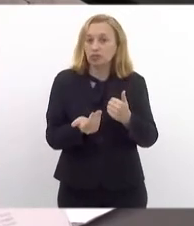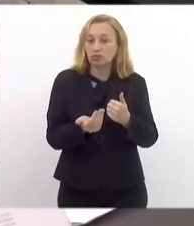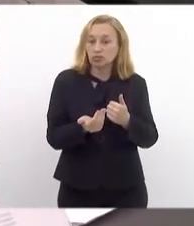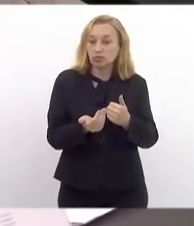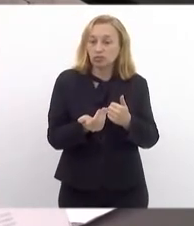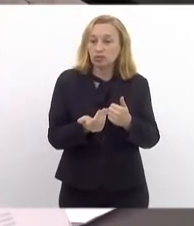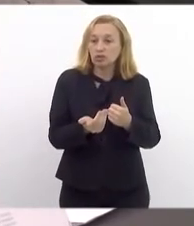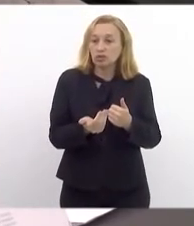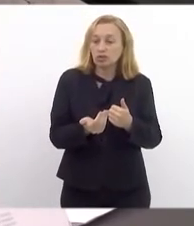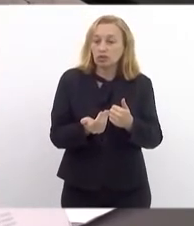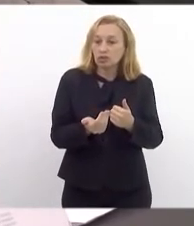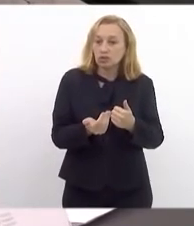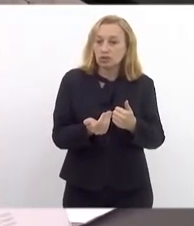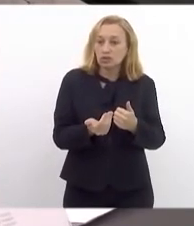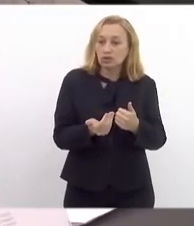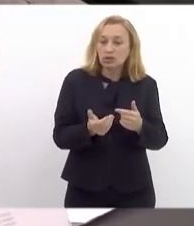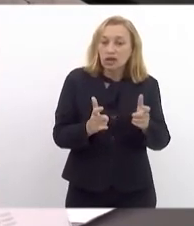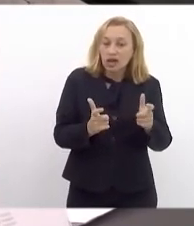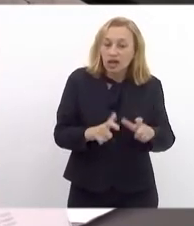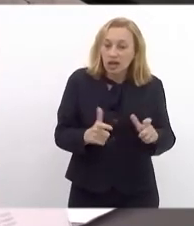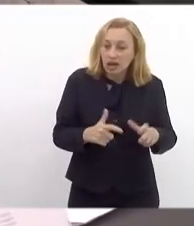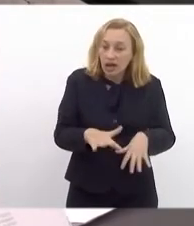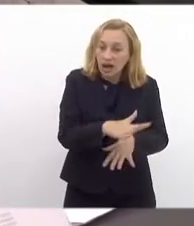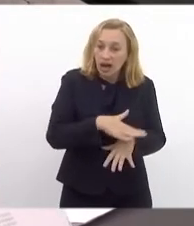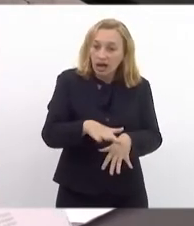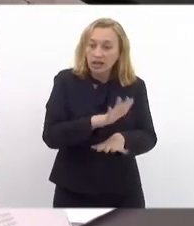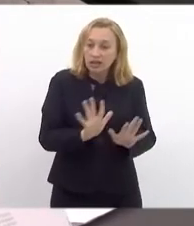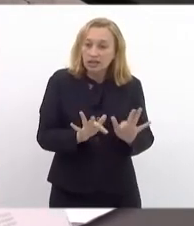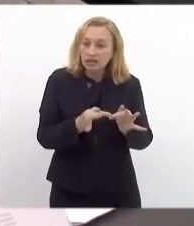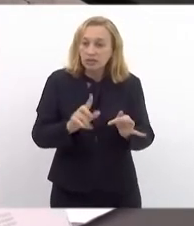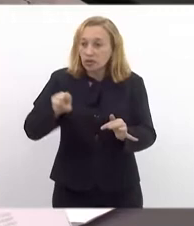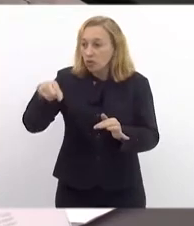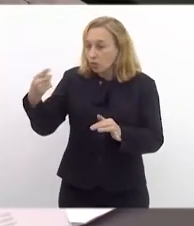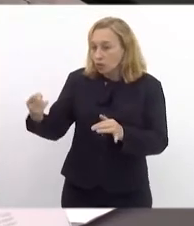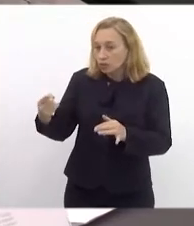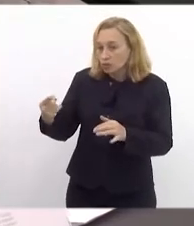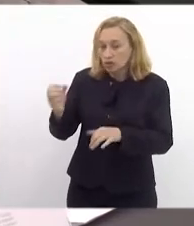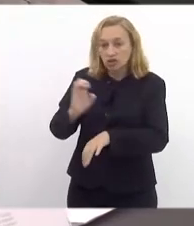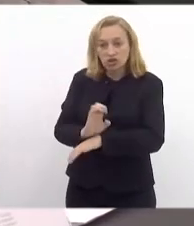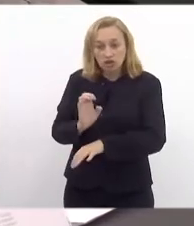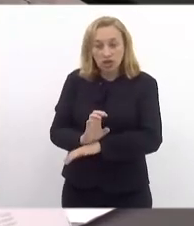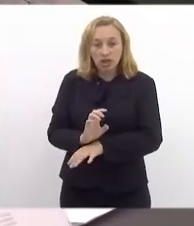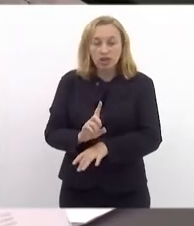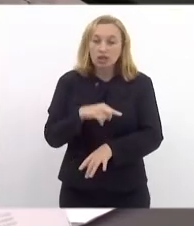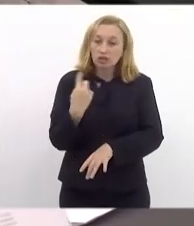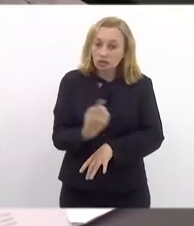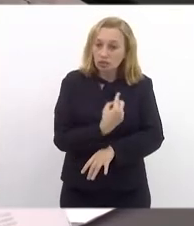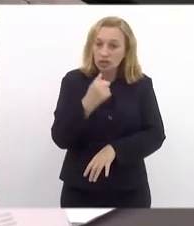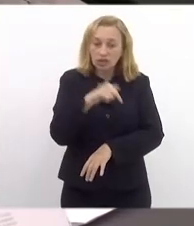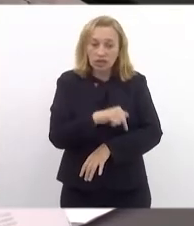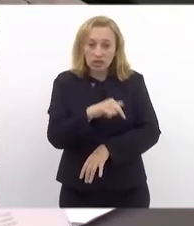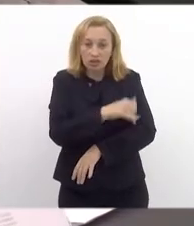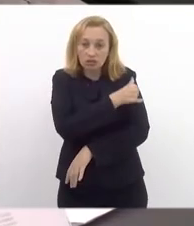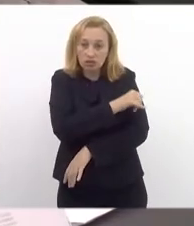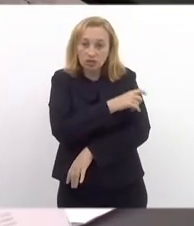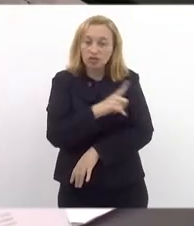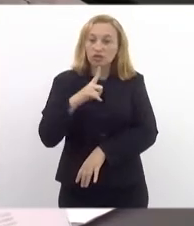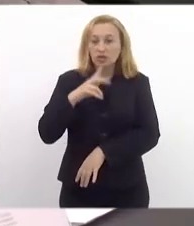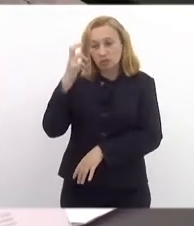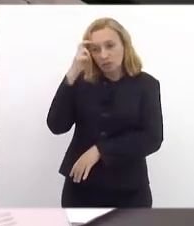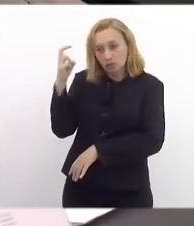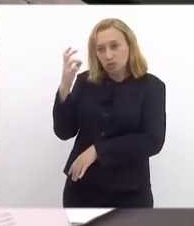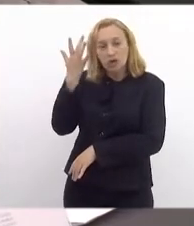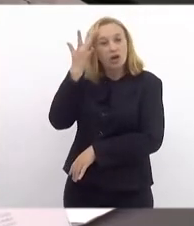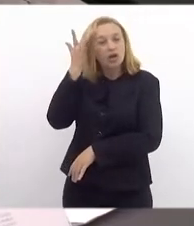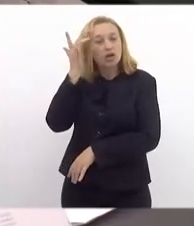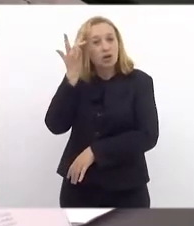é setores significativos da sua economia para outros estados e nós aqui no Rio de Janeiro tinha uma cultura que eu acho que a